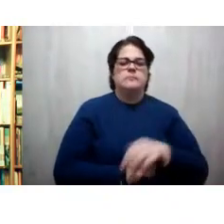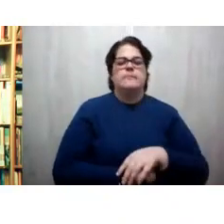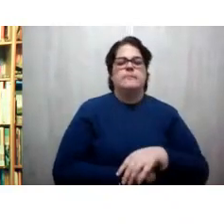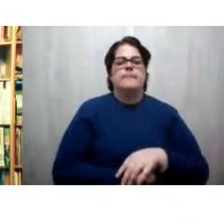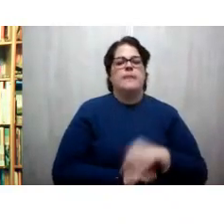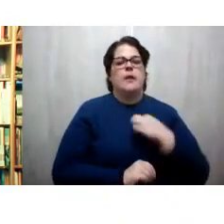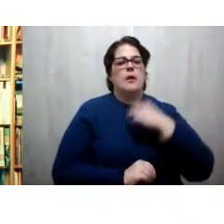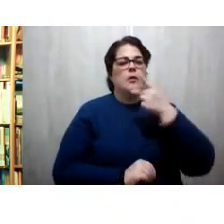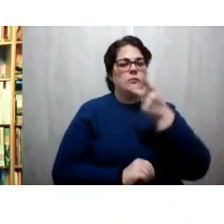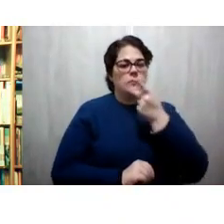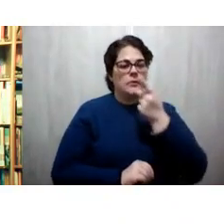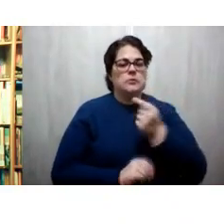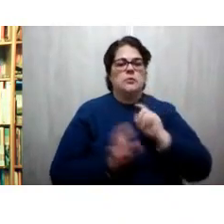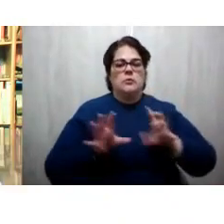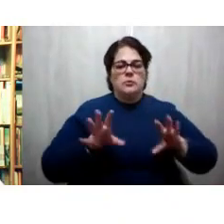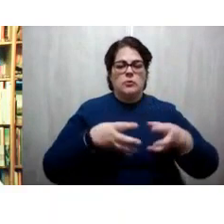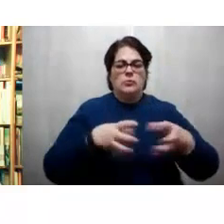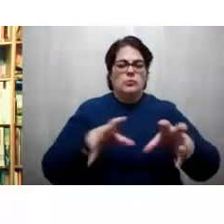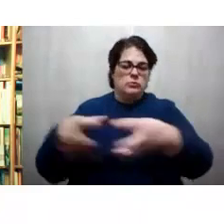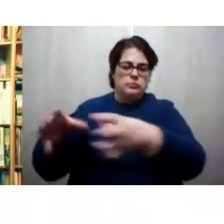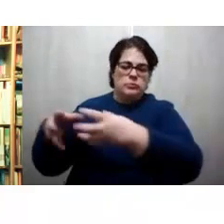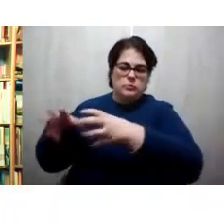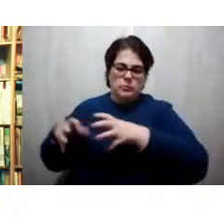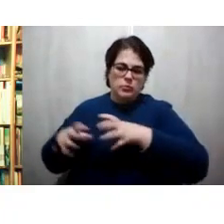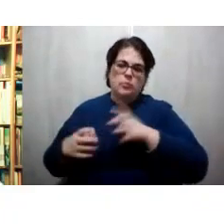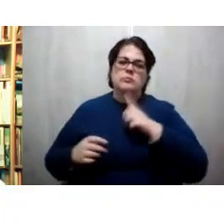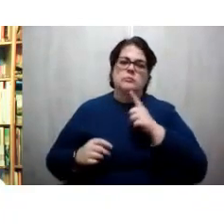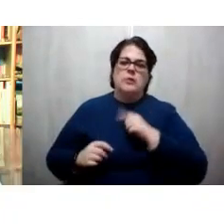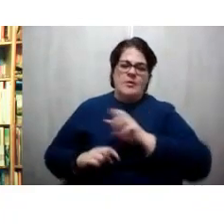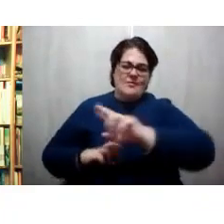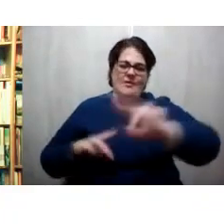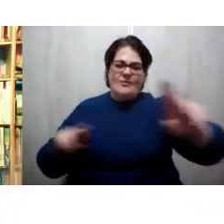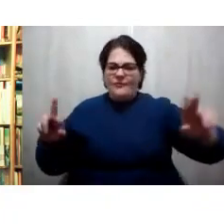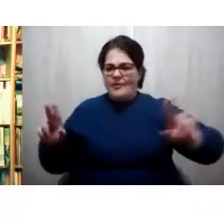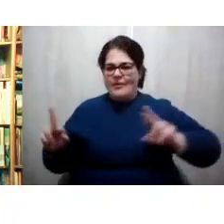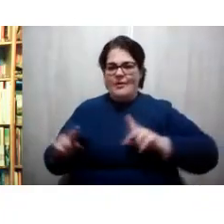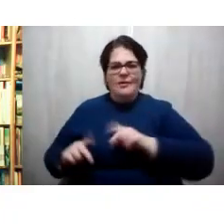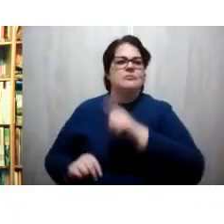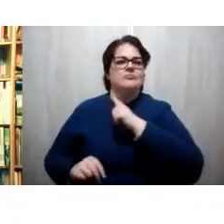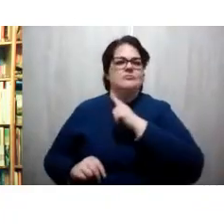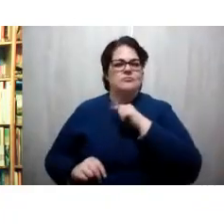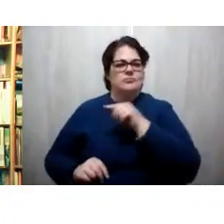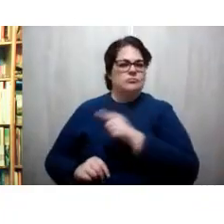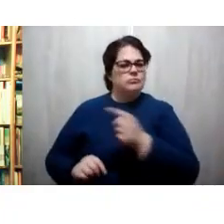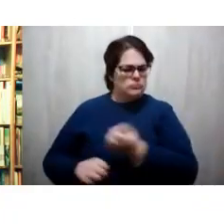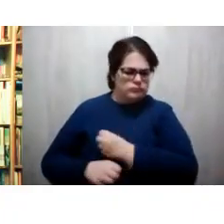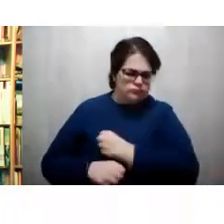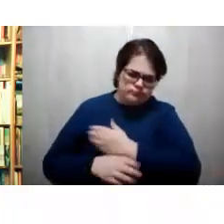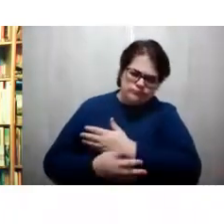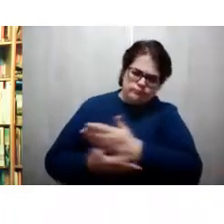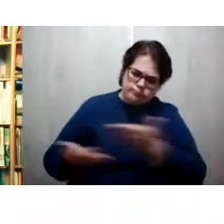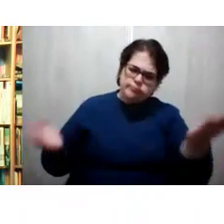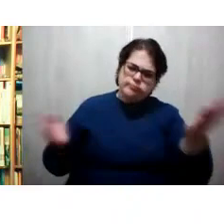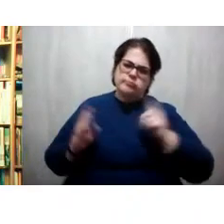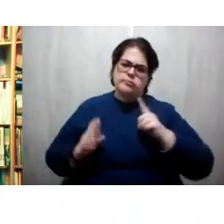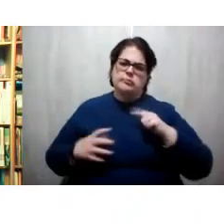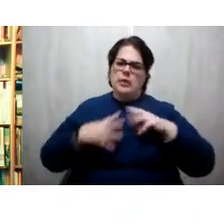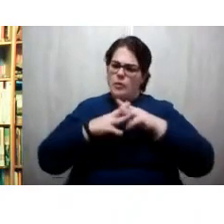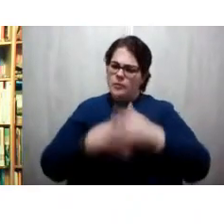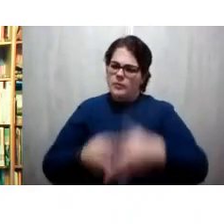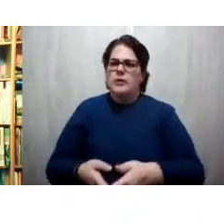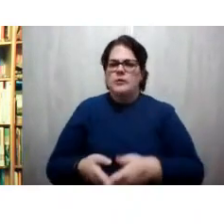cada escola é um espetáculo, é como se fosse um espetáculo, e um espetáculo com toda a